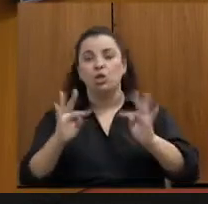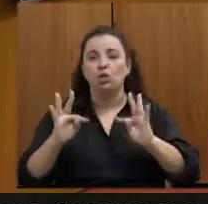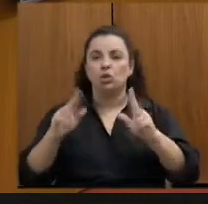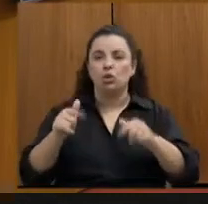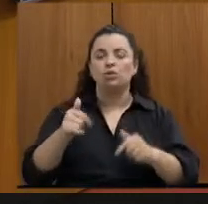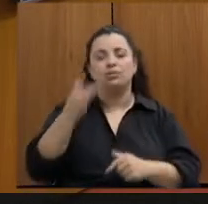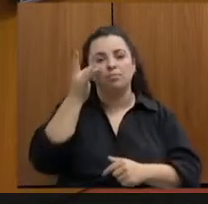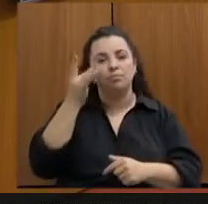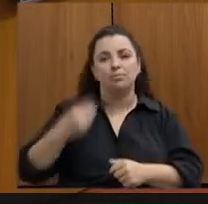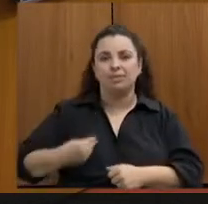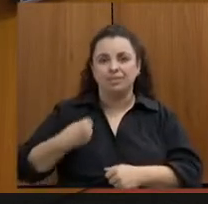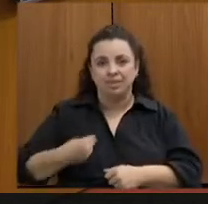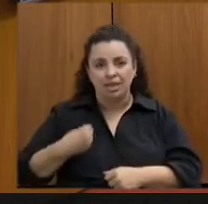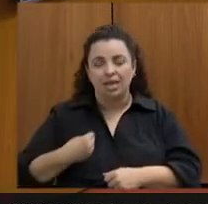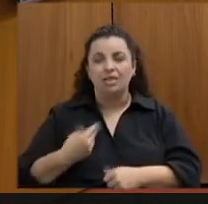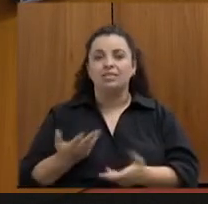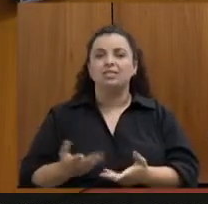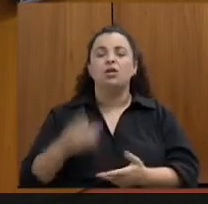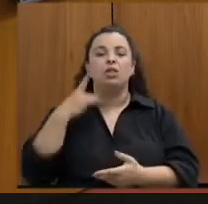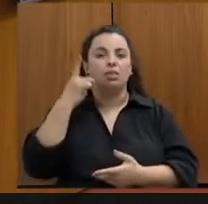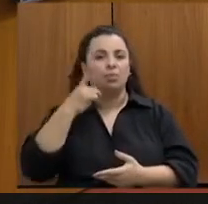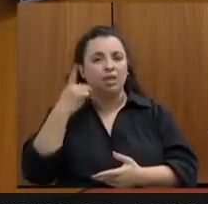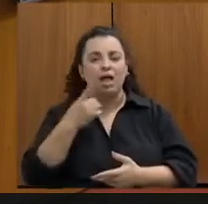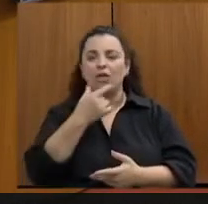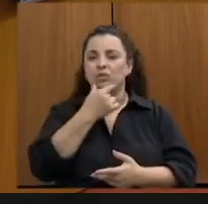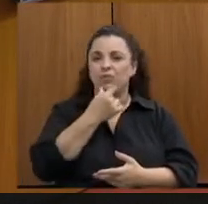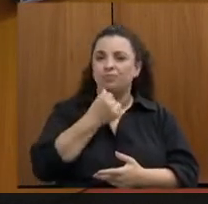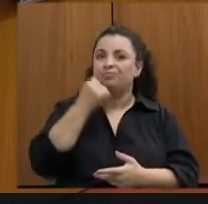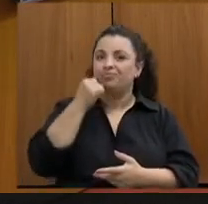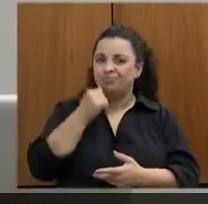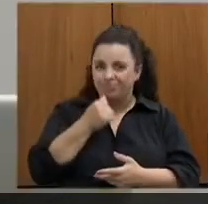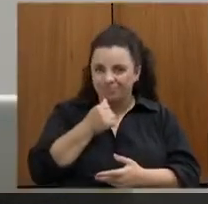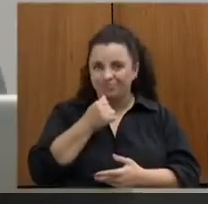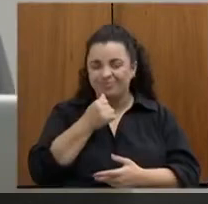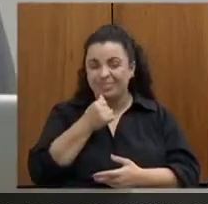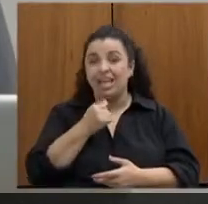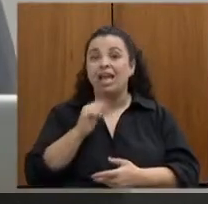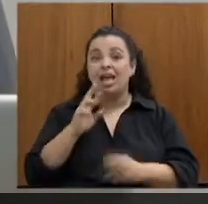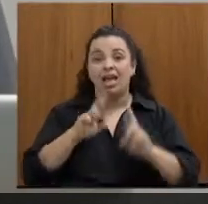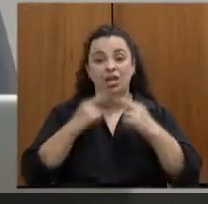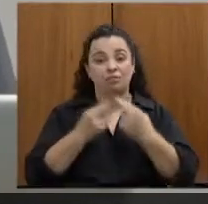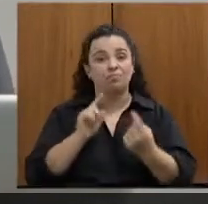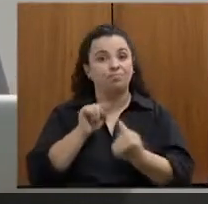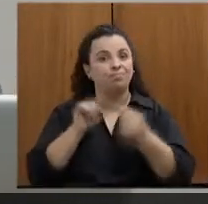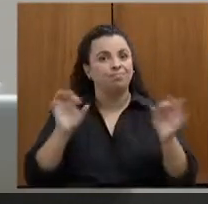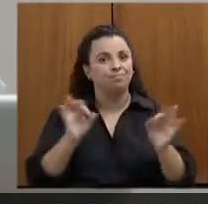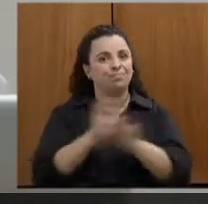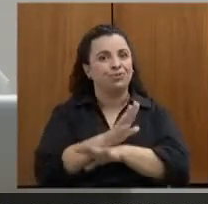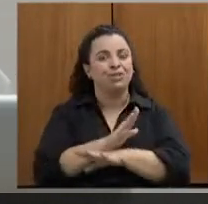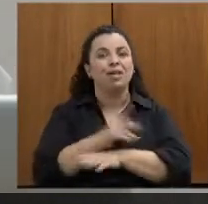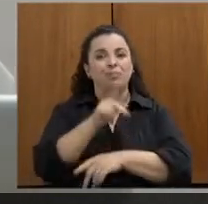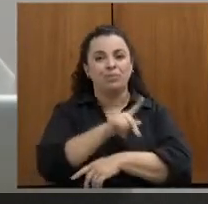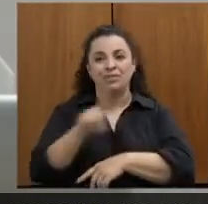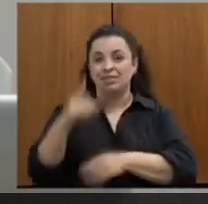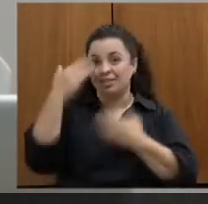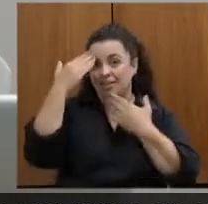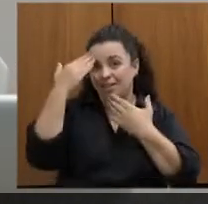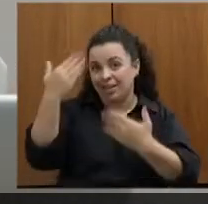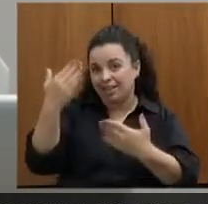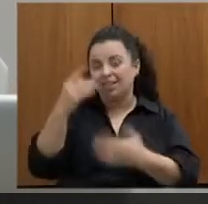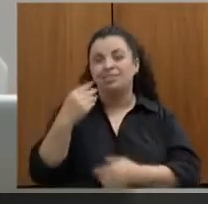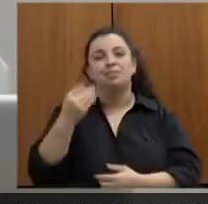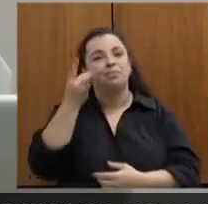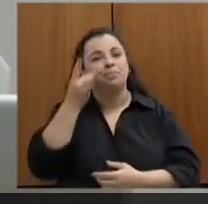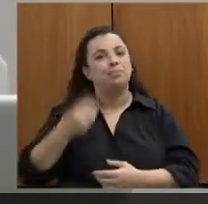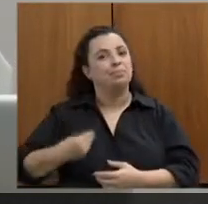todas aqui presentes, aos deputados e às deputadas. Cumprida a finalidade da reunião, a presidência agradece a presença